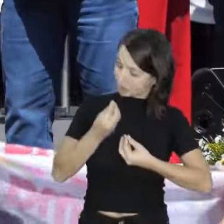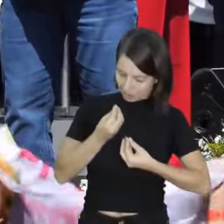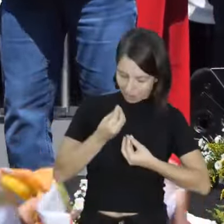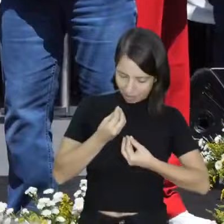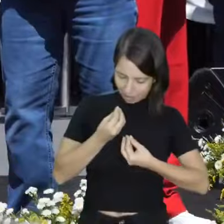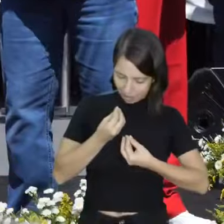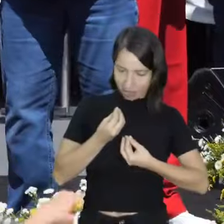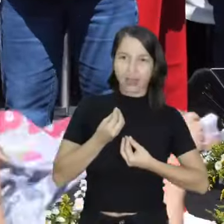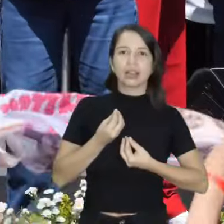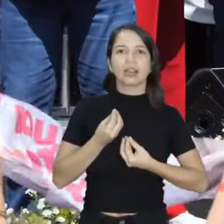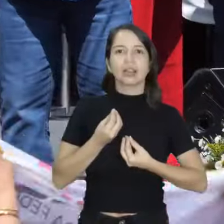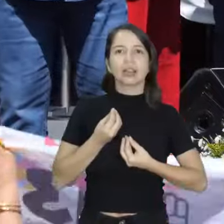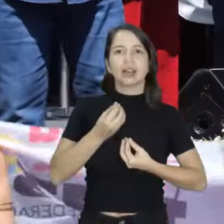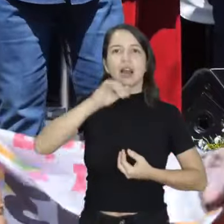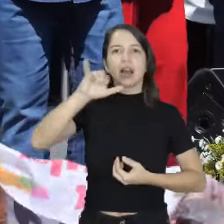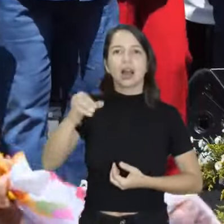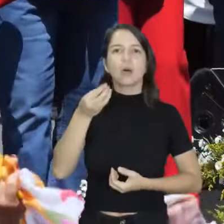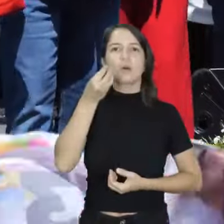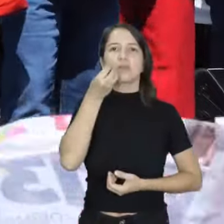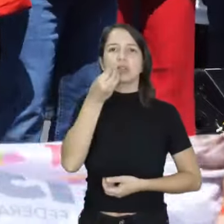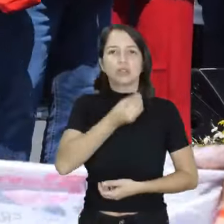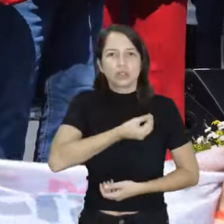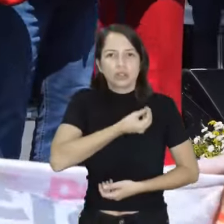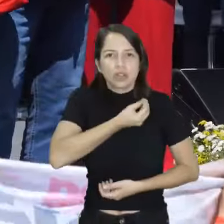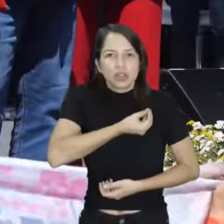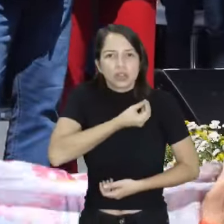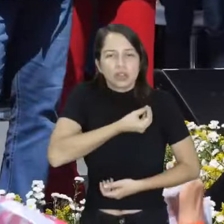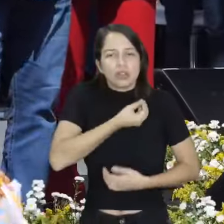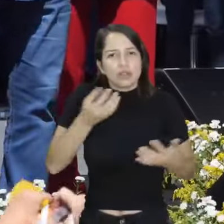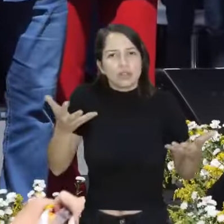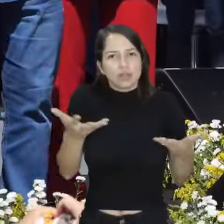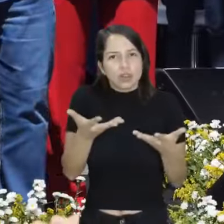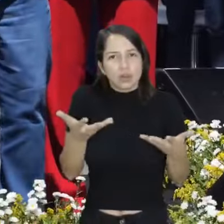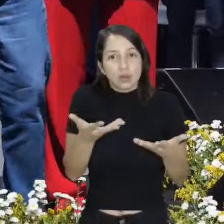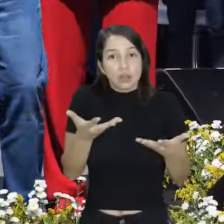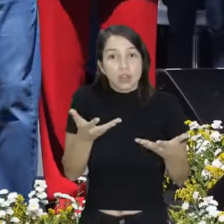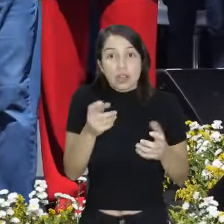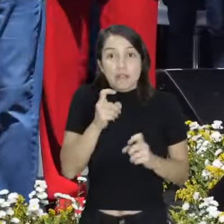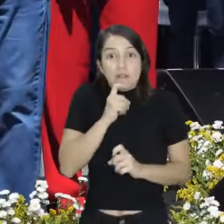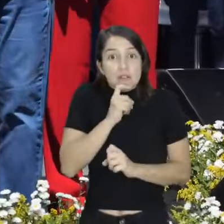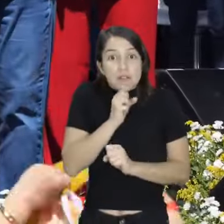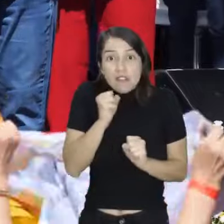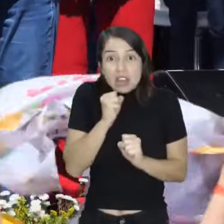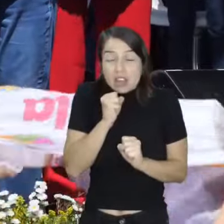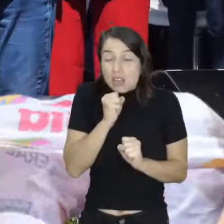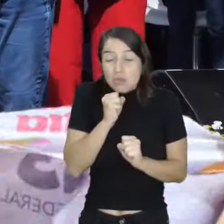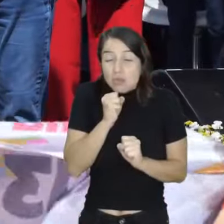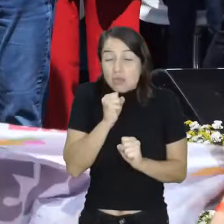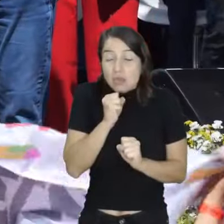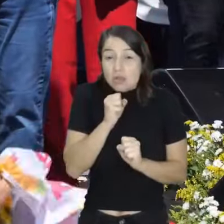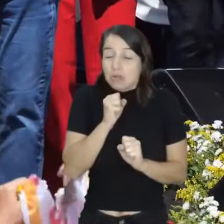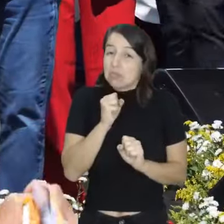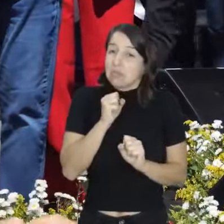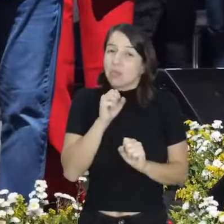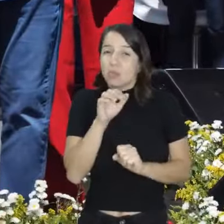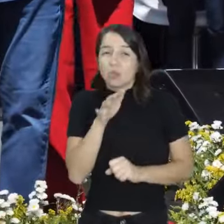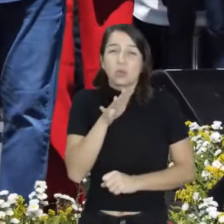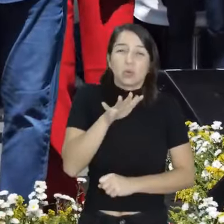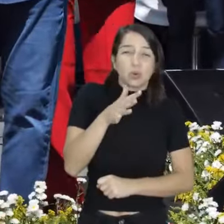Nem tanto frio como a meteorologia previa. E ainda no mês da primavera, me